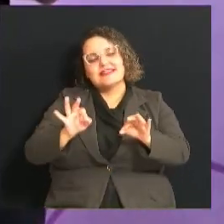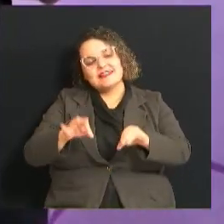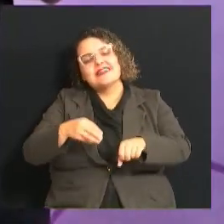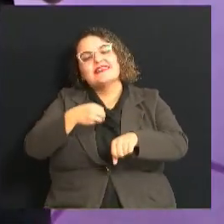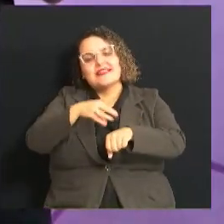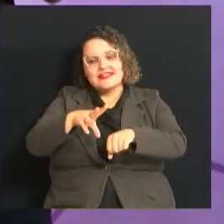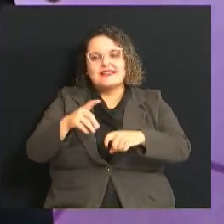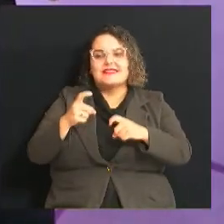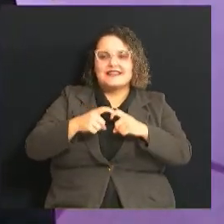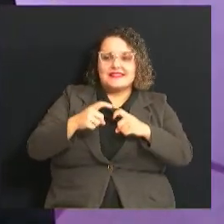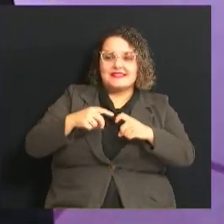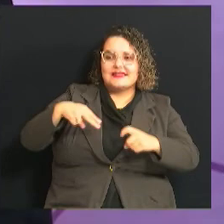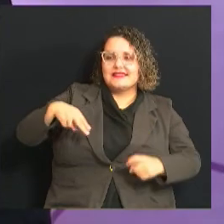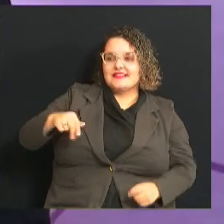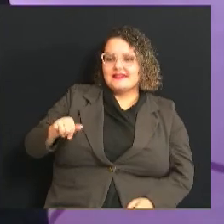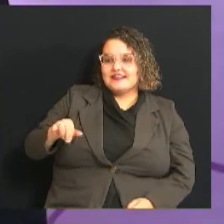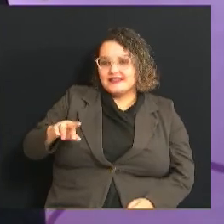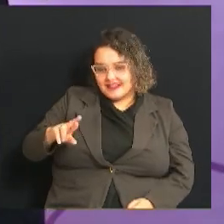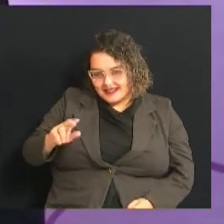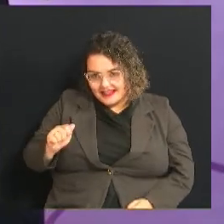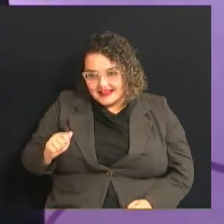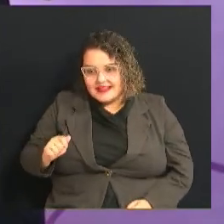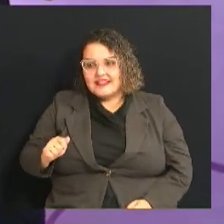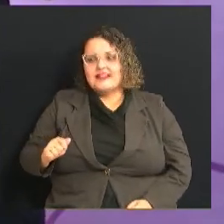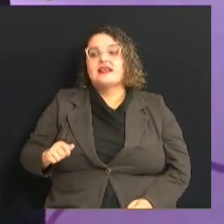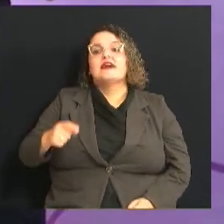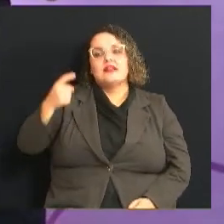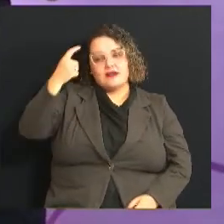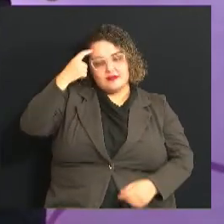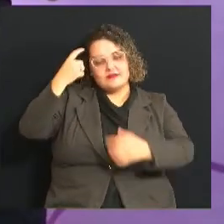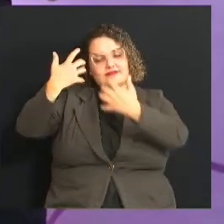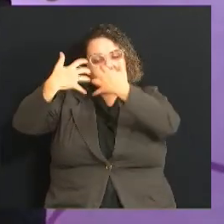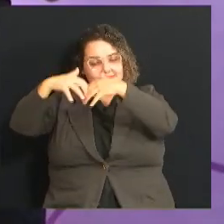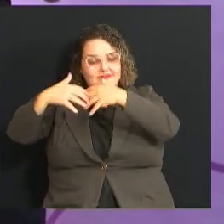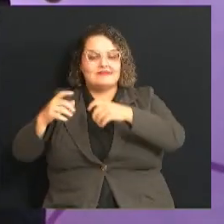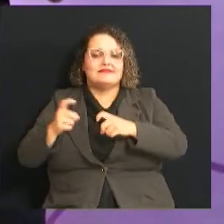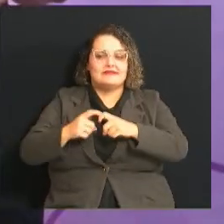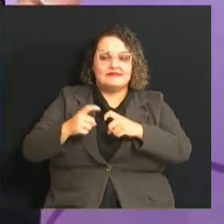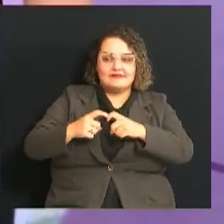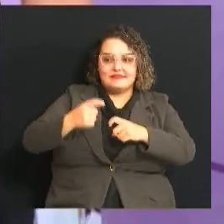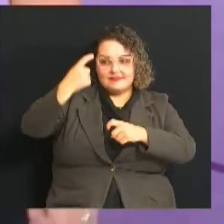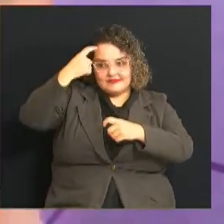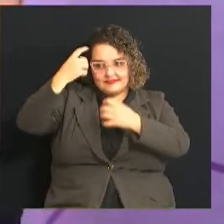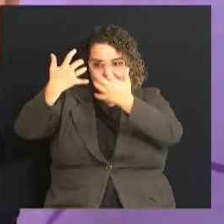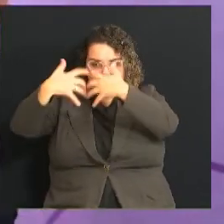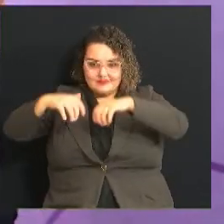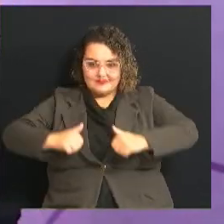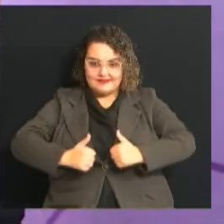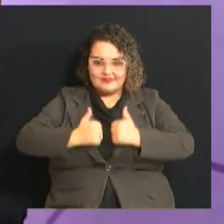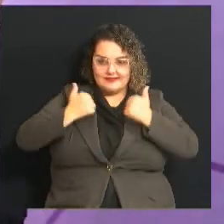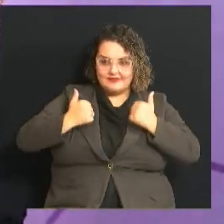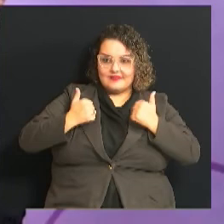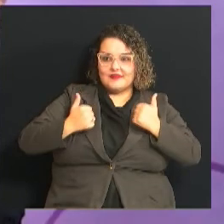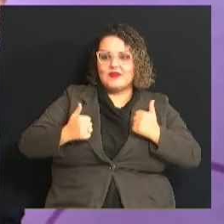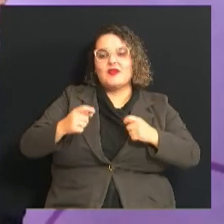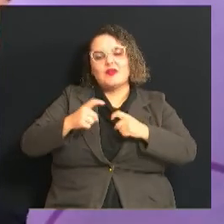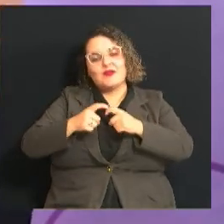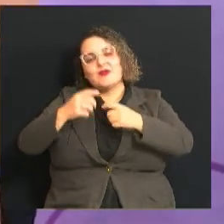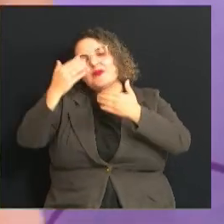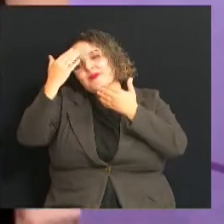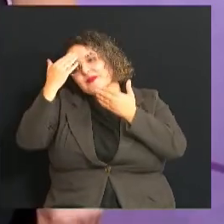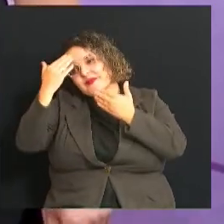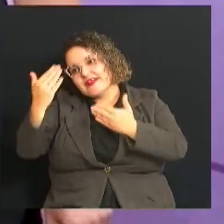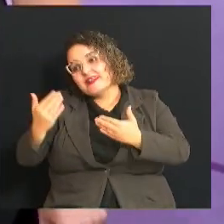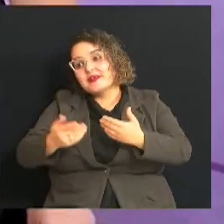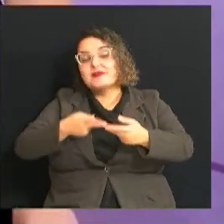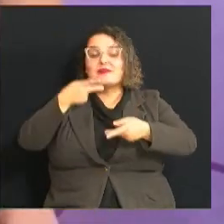doutora Inara Thaís de Almeida. Ela é neurologista e neuroimunologista. Doutora Inara, muito obrigada, viu, por